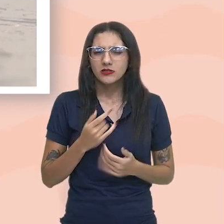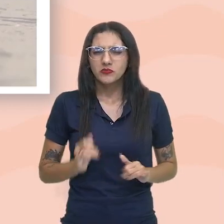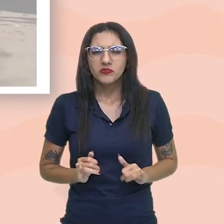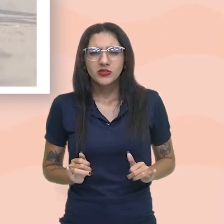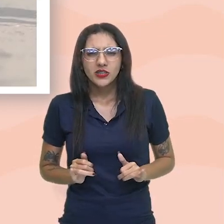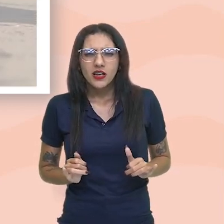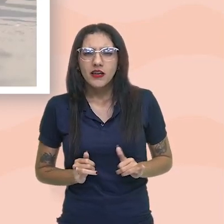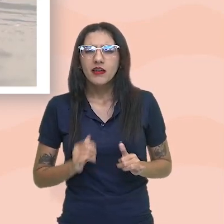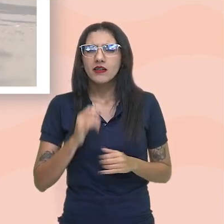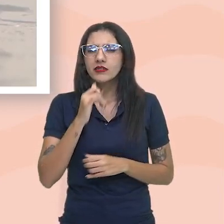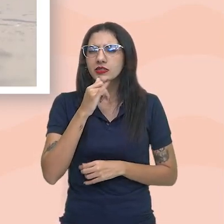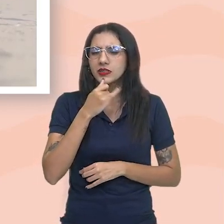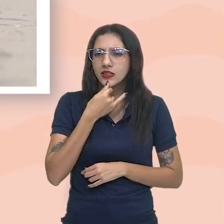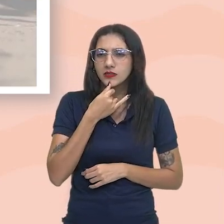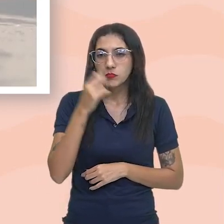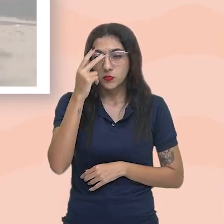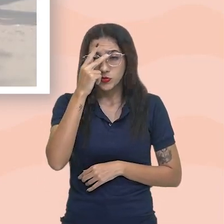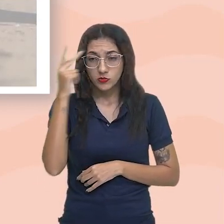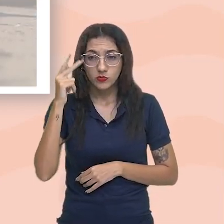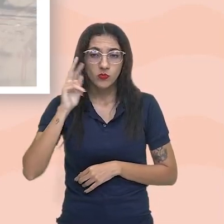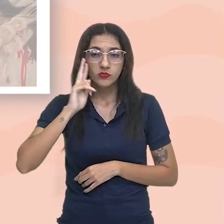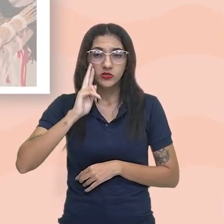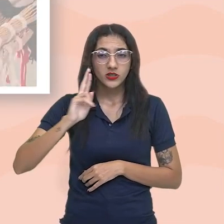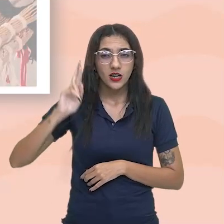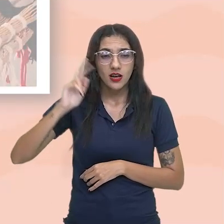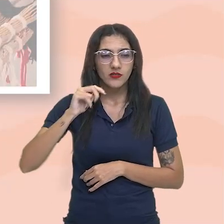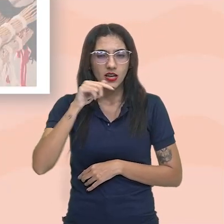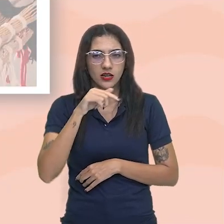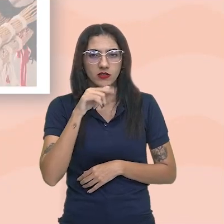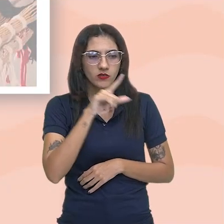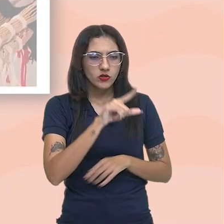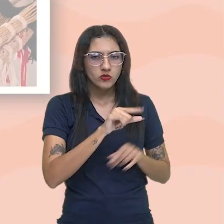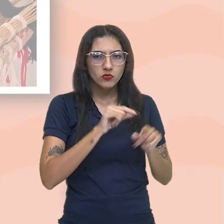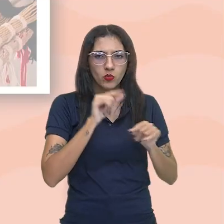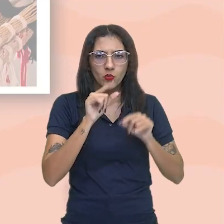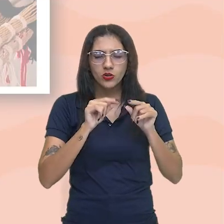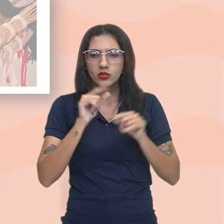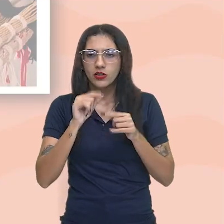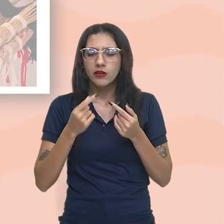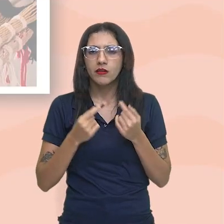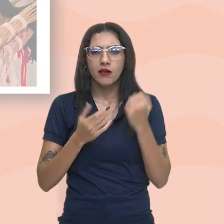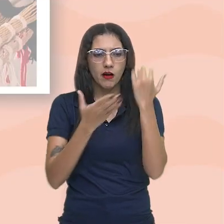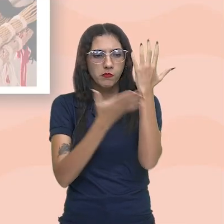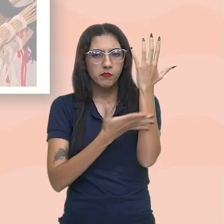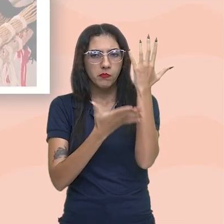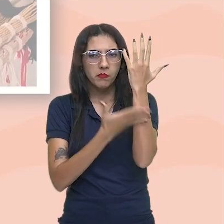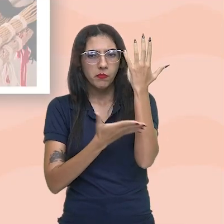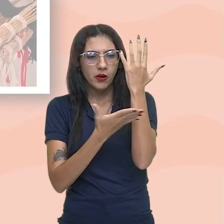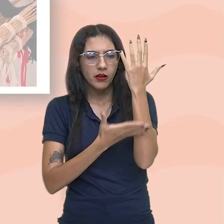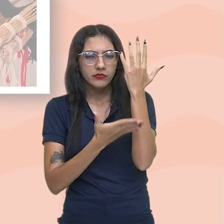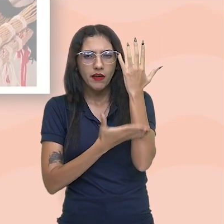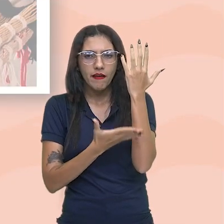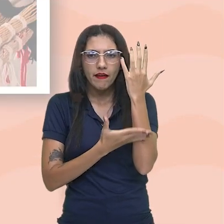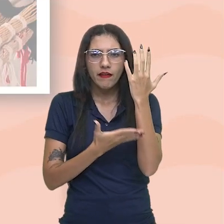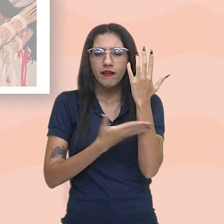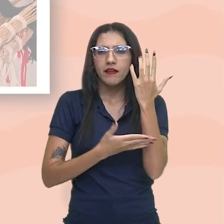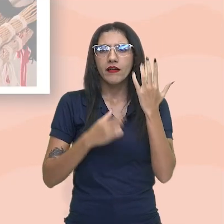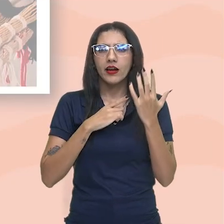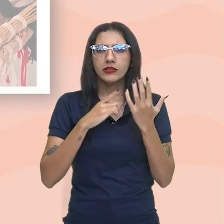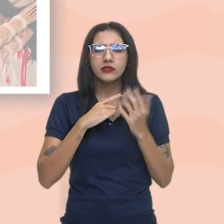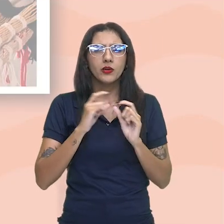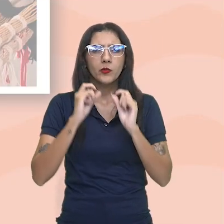pajé que vai entrar na mata, que vai escolher o tronco que vai receber o espírito daquela pessoa que se